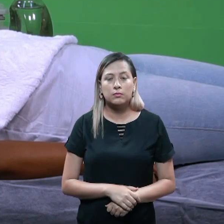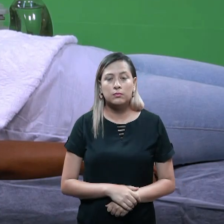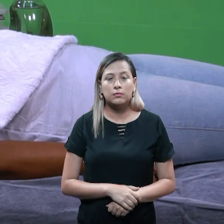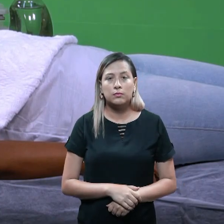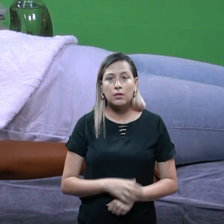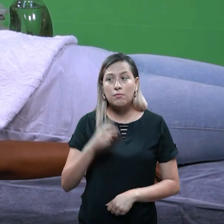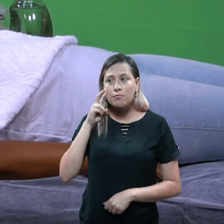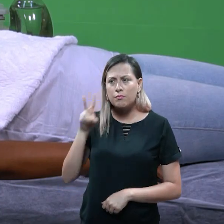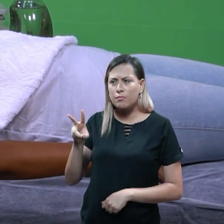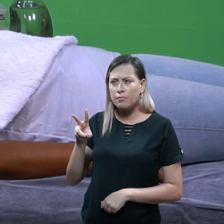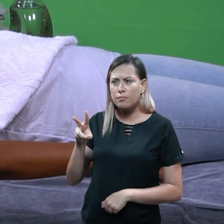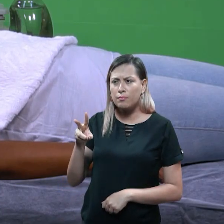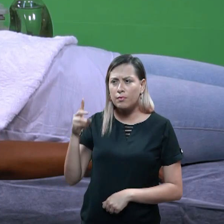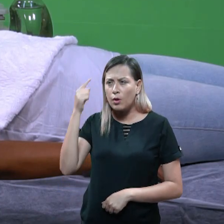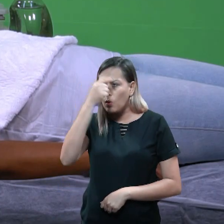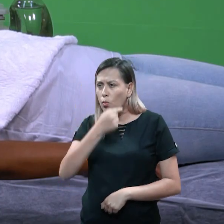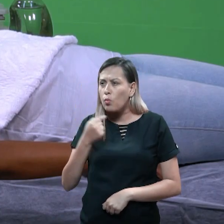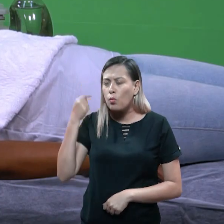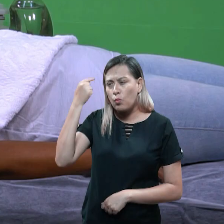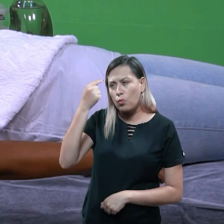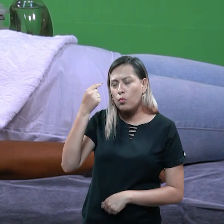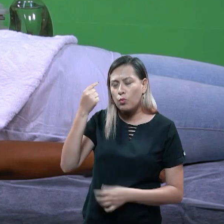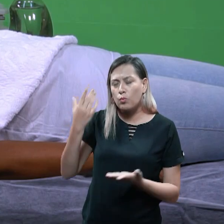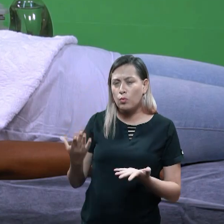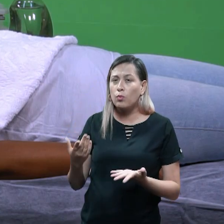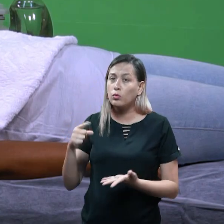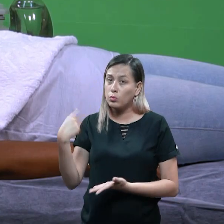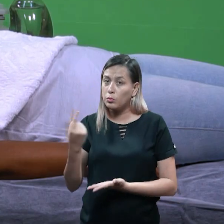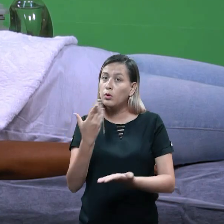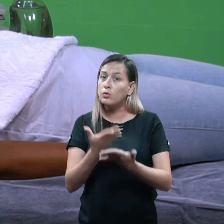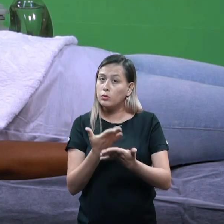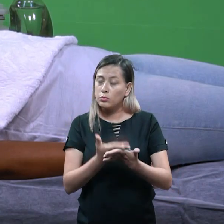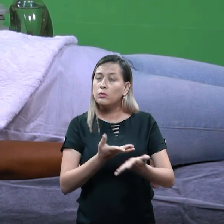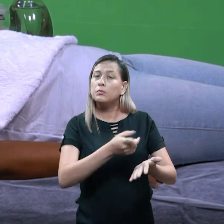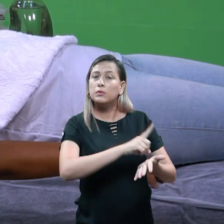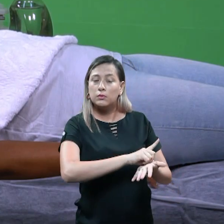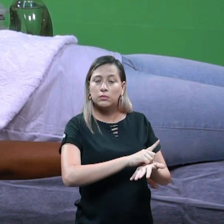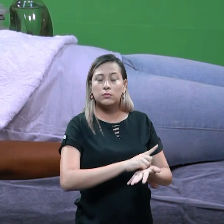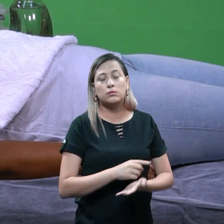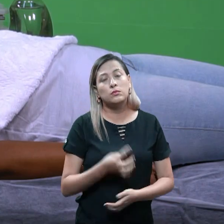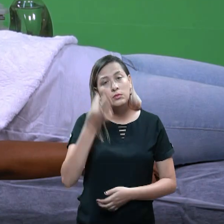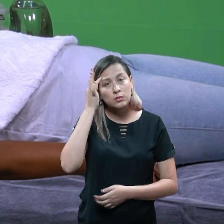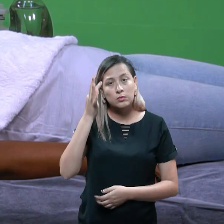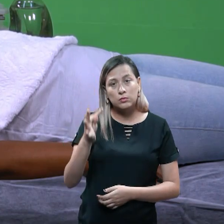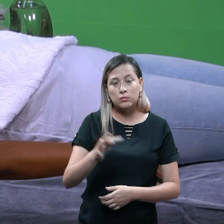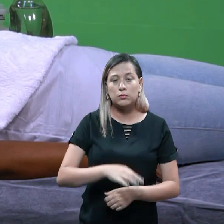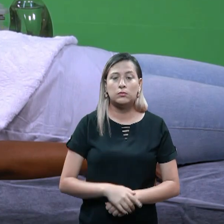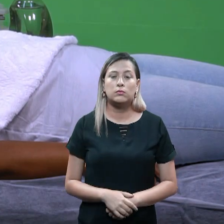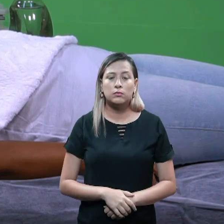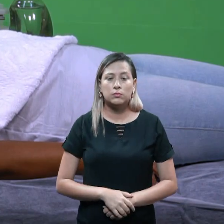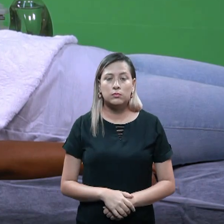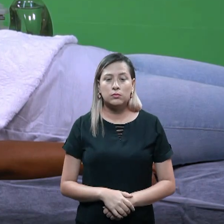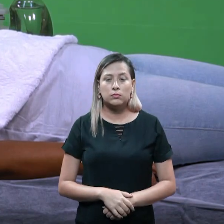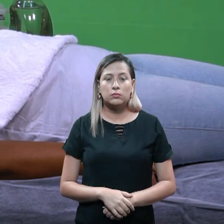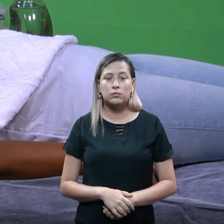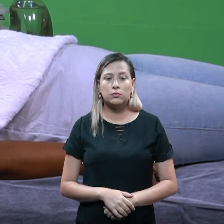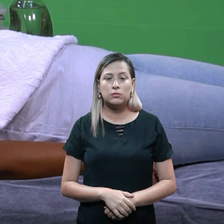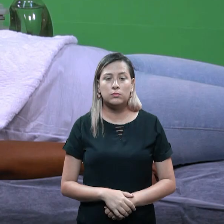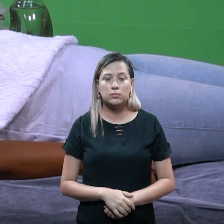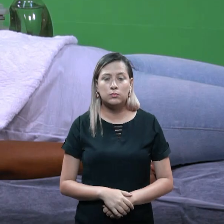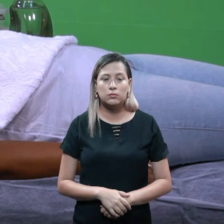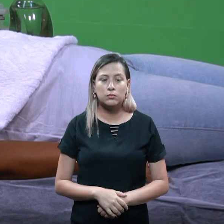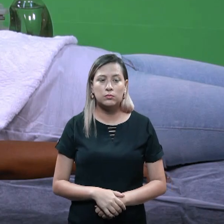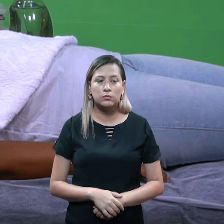da cliente. Como a gente viu na parte teórica, a gente vai fazer